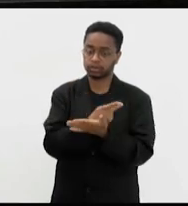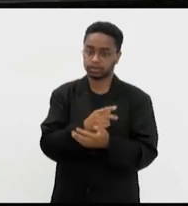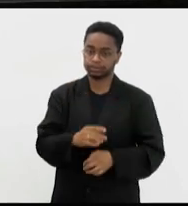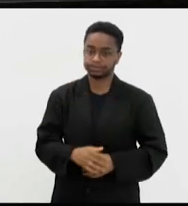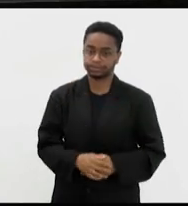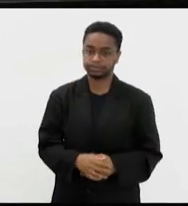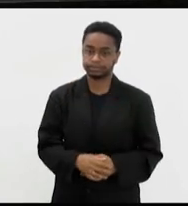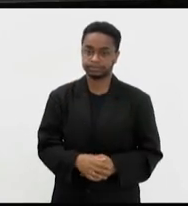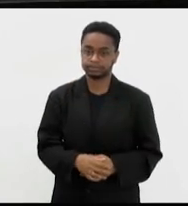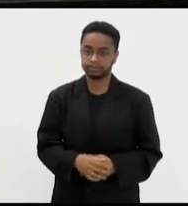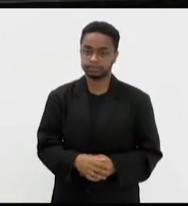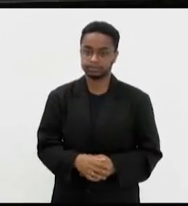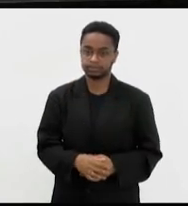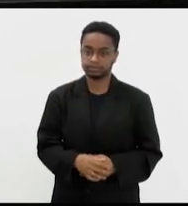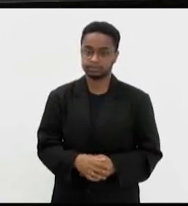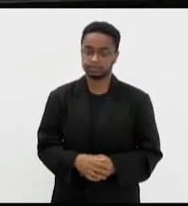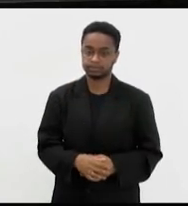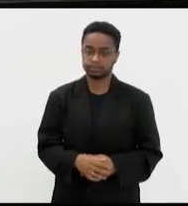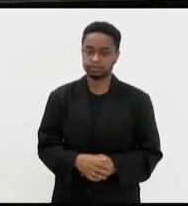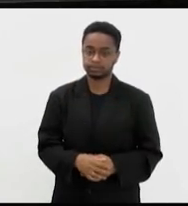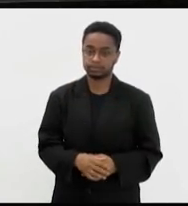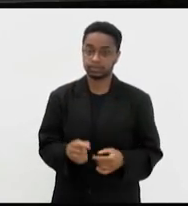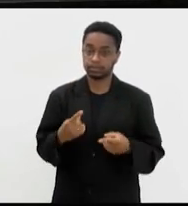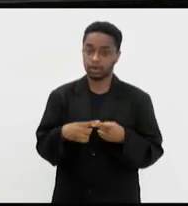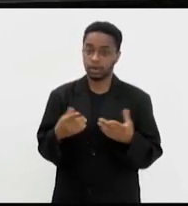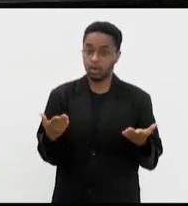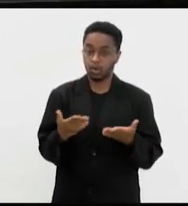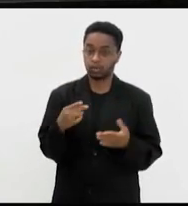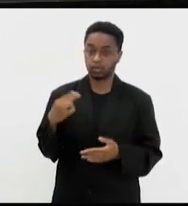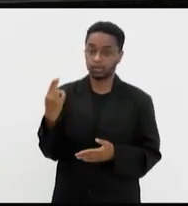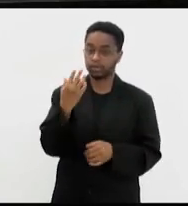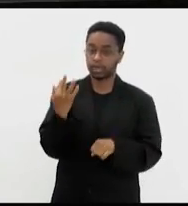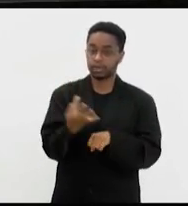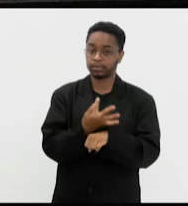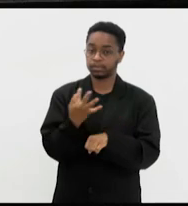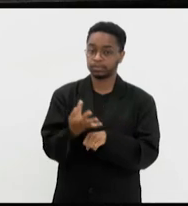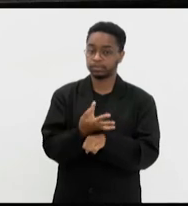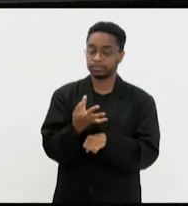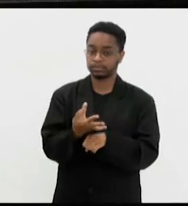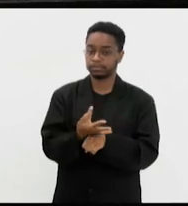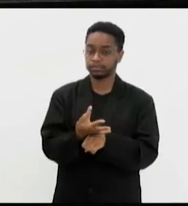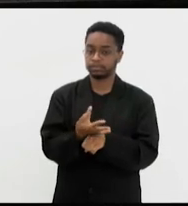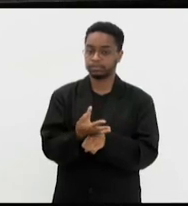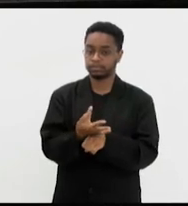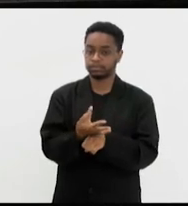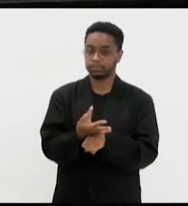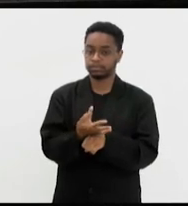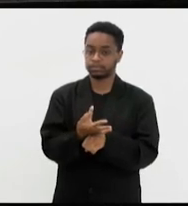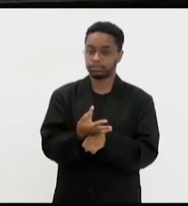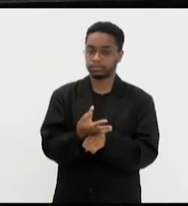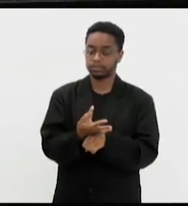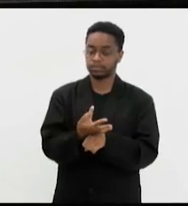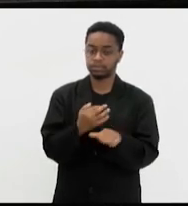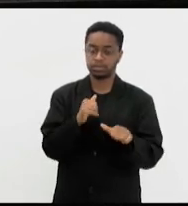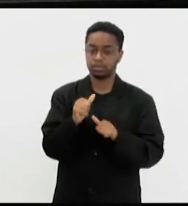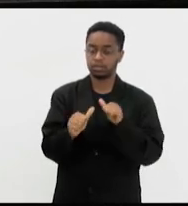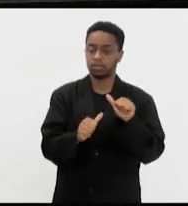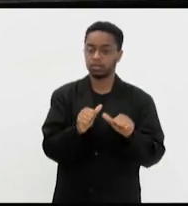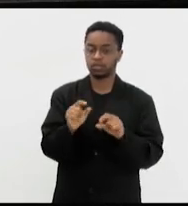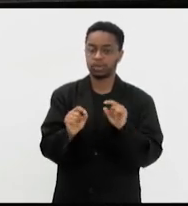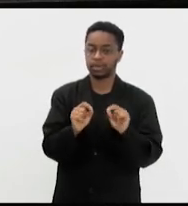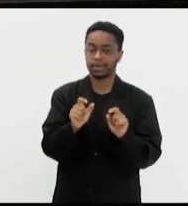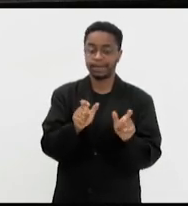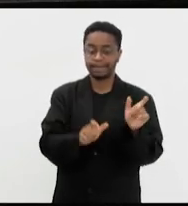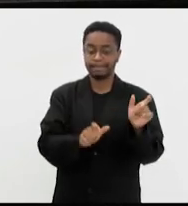acontecer o insuportável hoje em dia se torna as